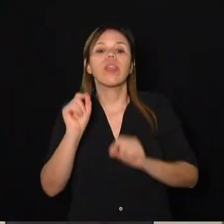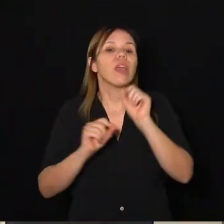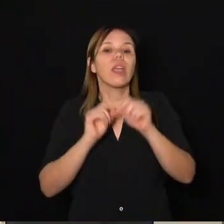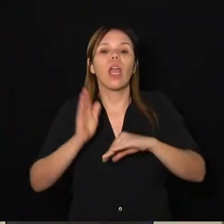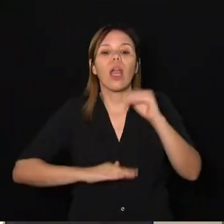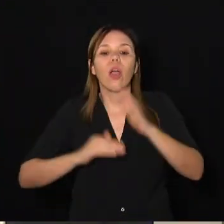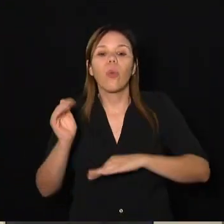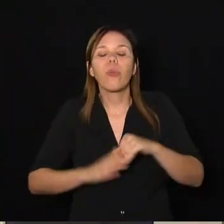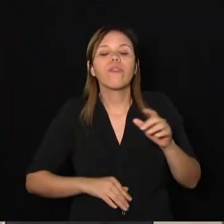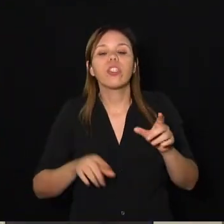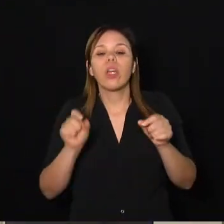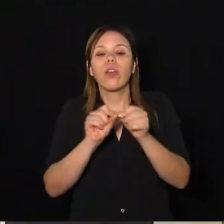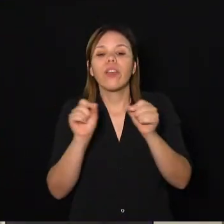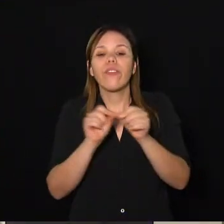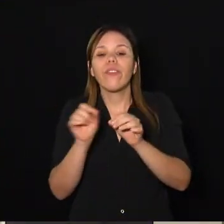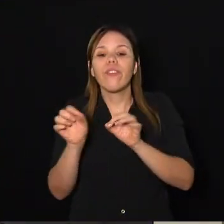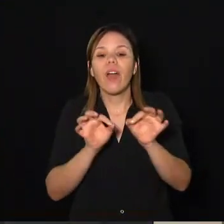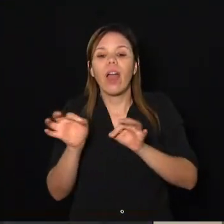que fazem optometria